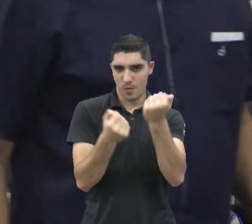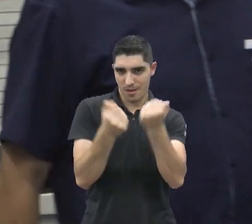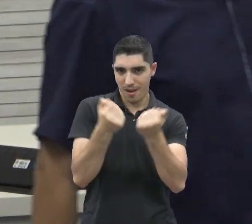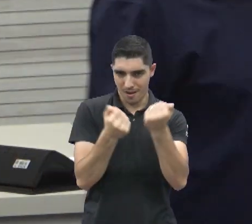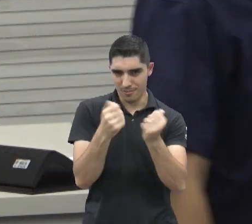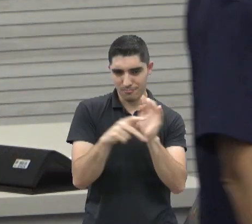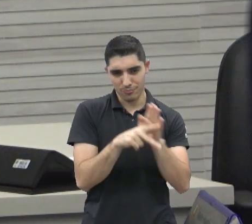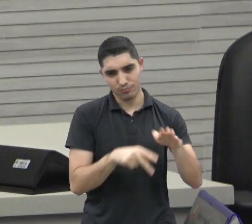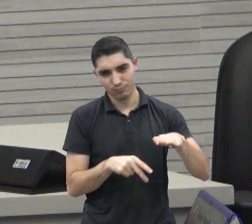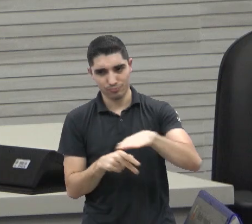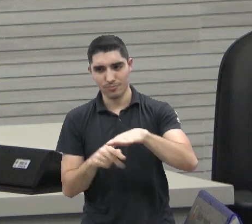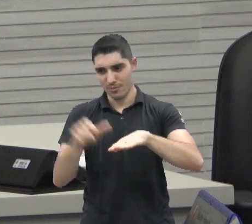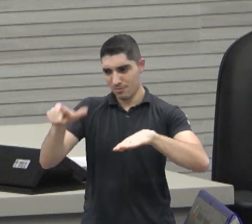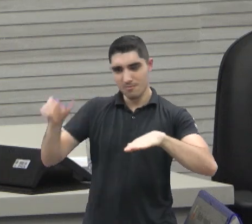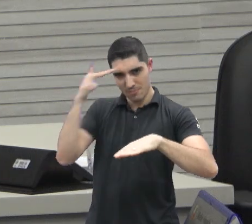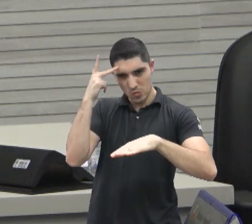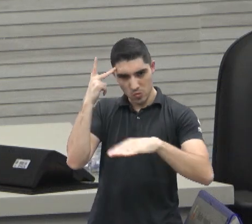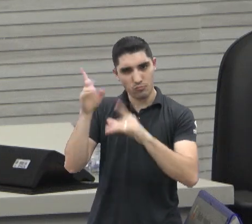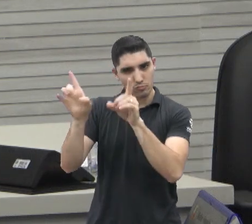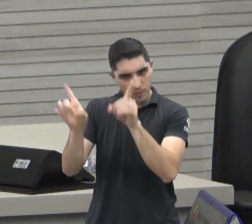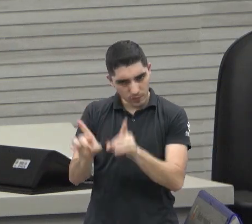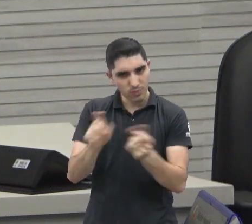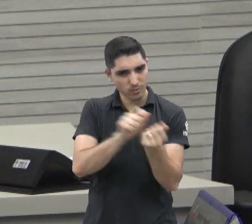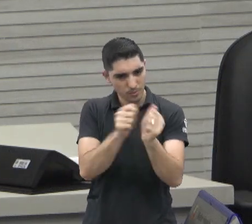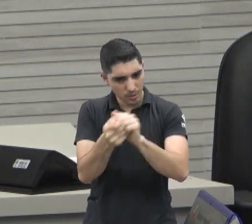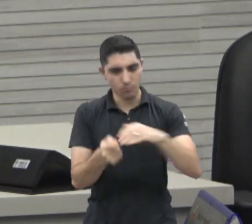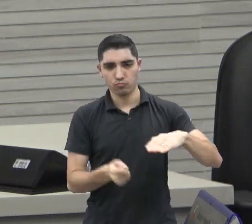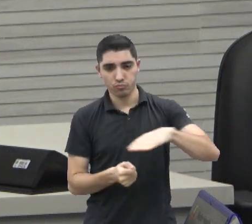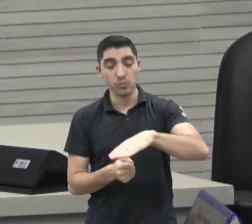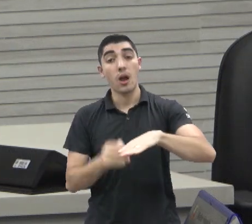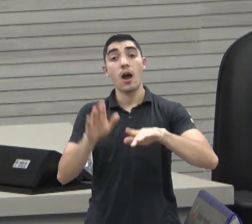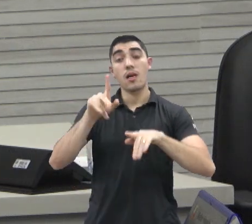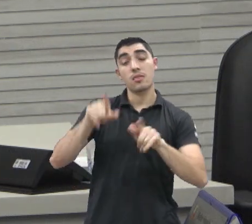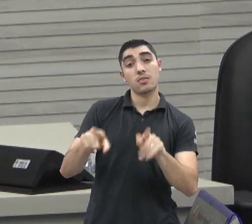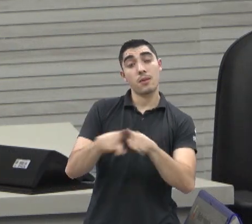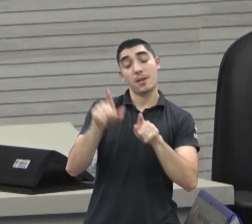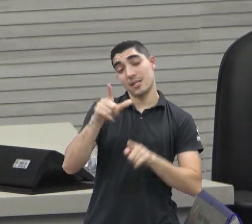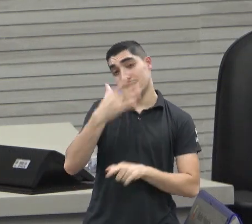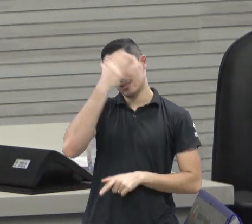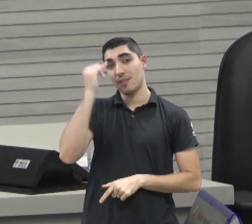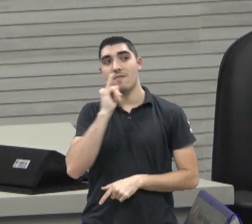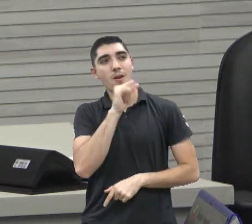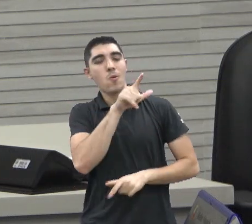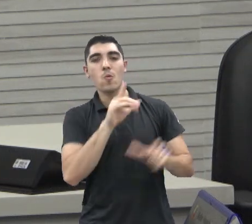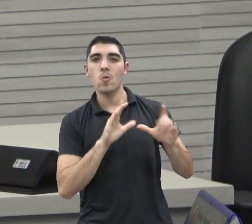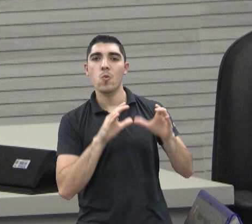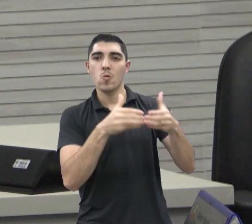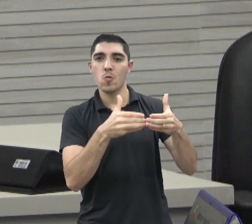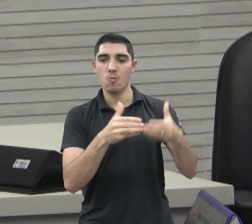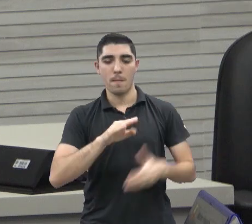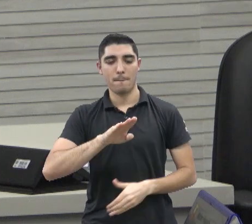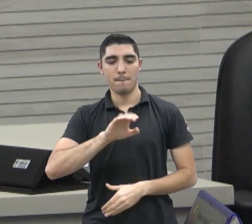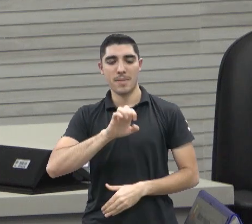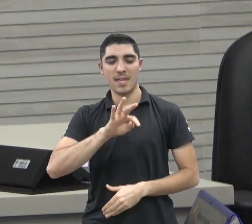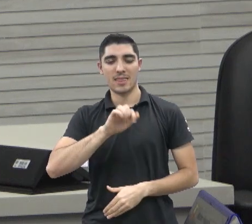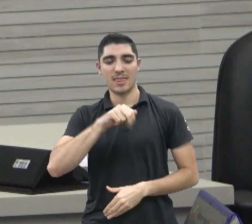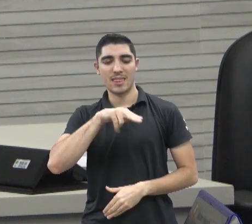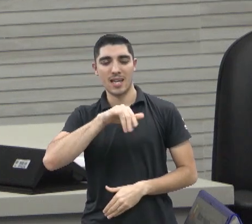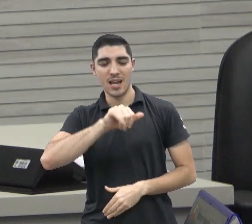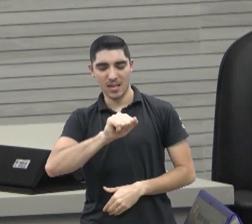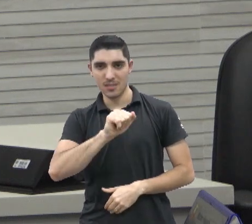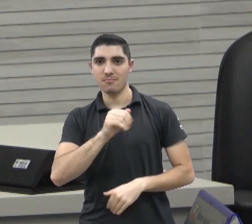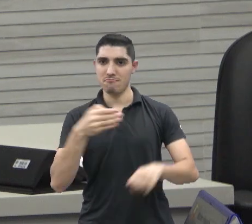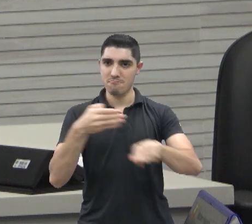Bosque Betânia. Seja sempre bem-vindo, né? O projeto de lei que foi retirado hoje, ainda bem, eu acho que precisa de mais estudos.